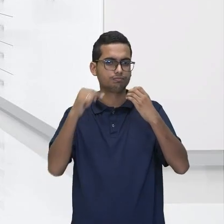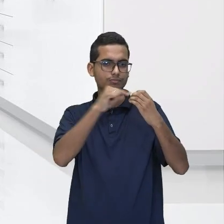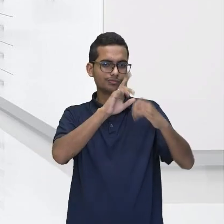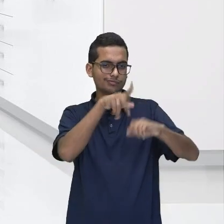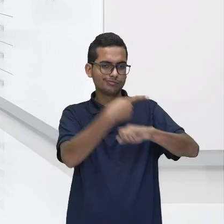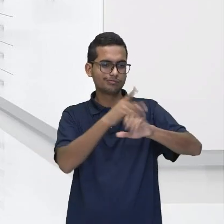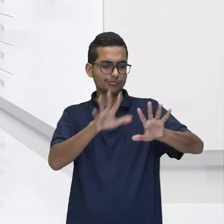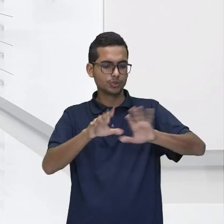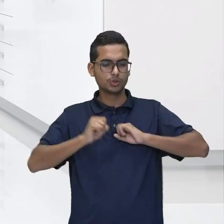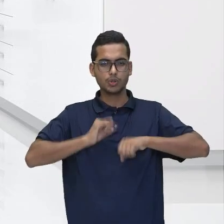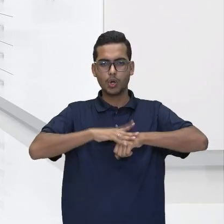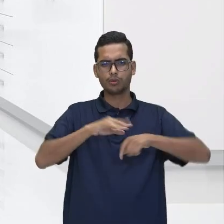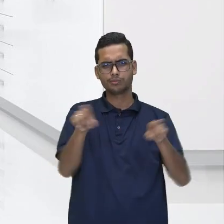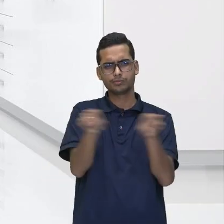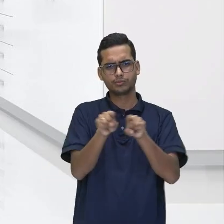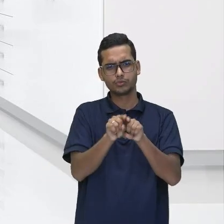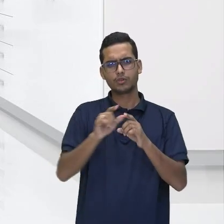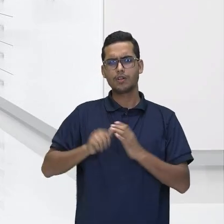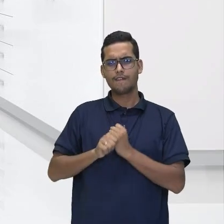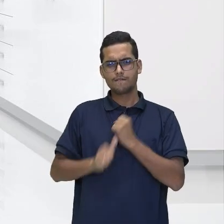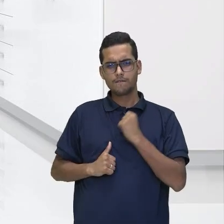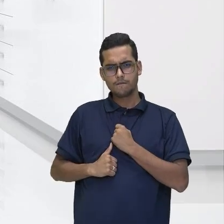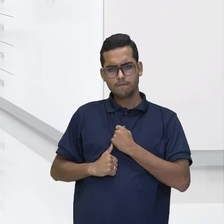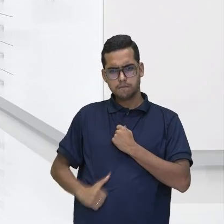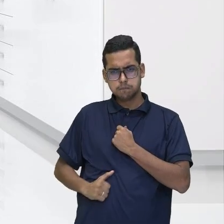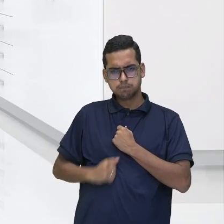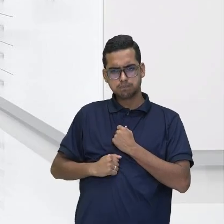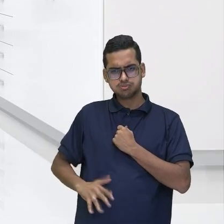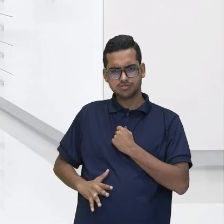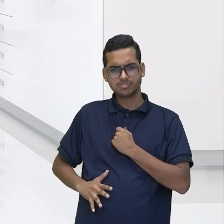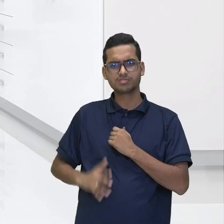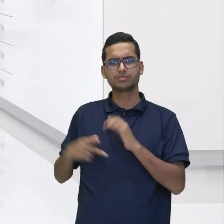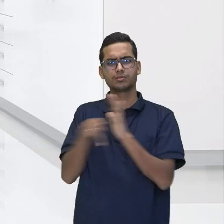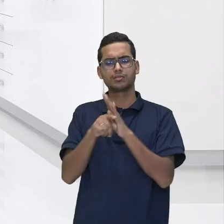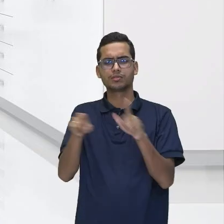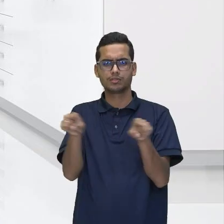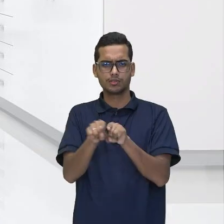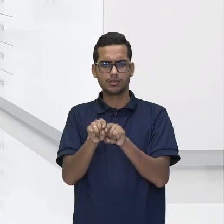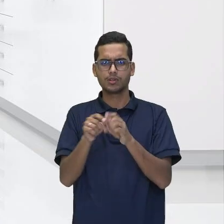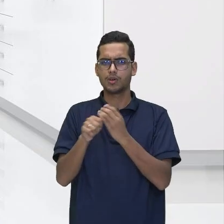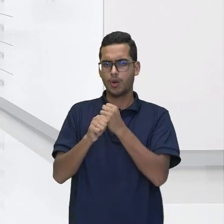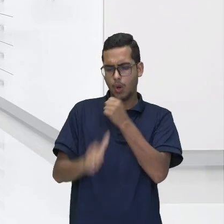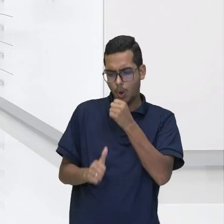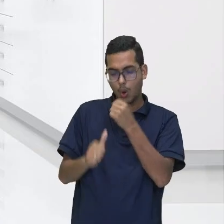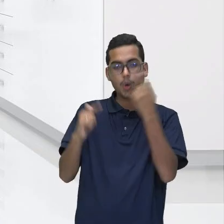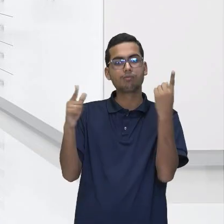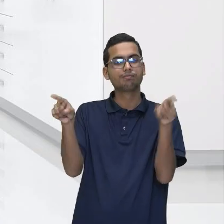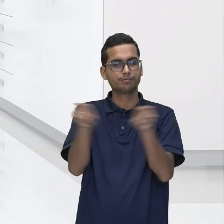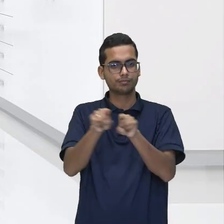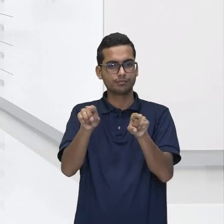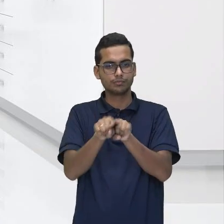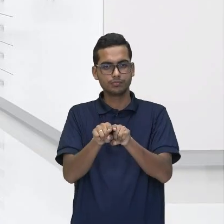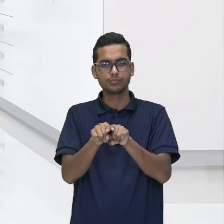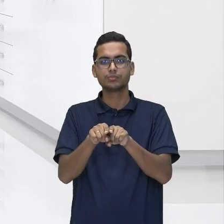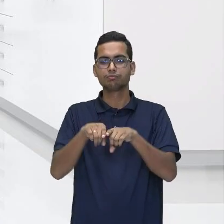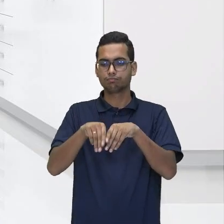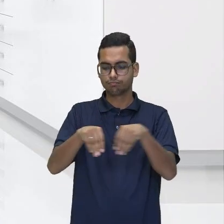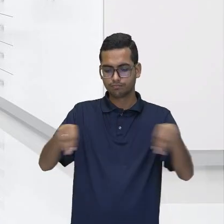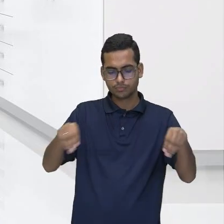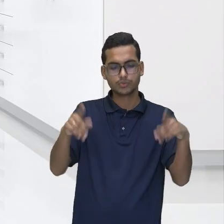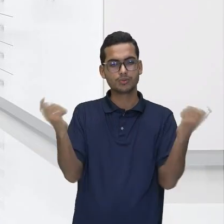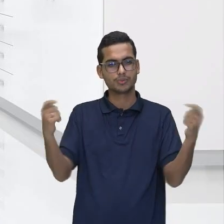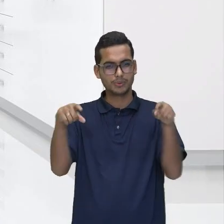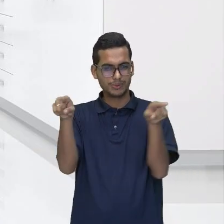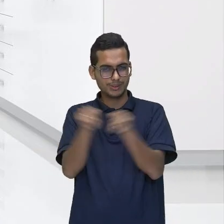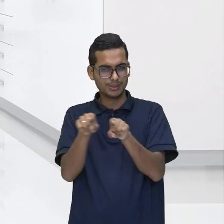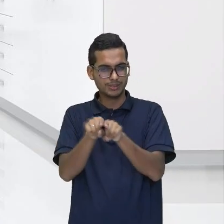outro indivíduo que estava doente, e assim ele a passou a contaminar, quando não tem coleta